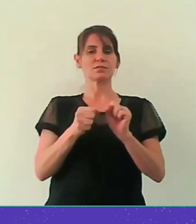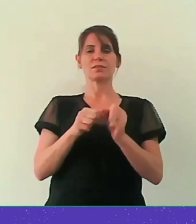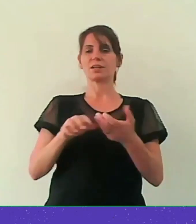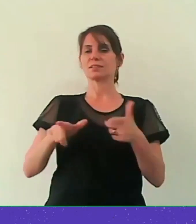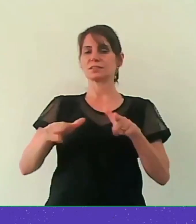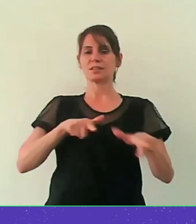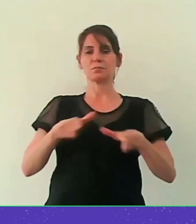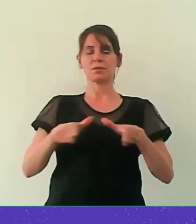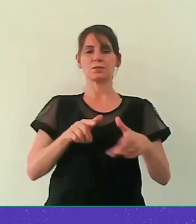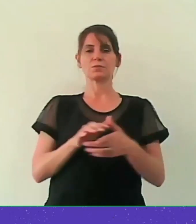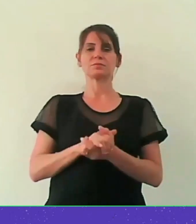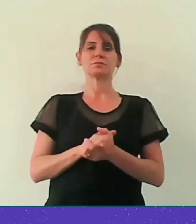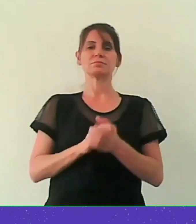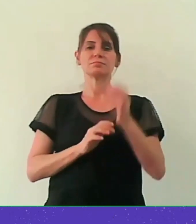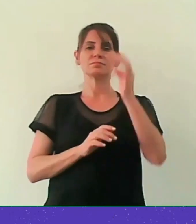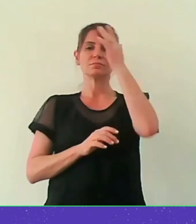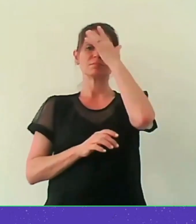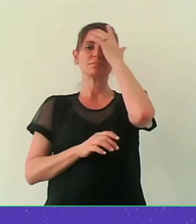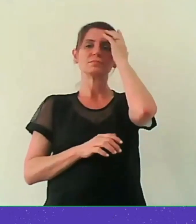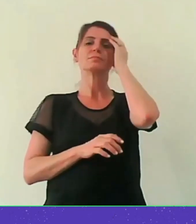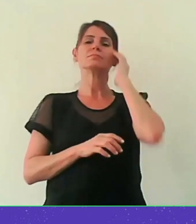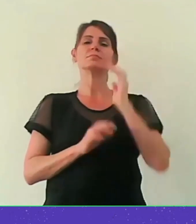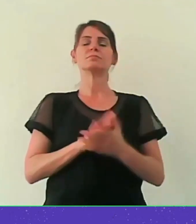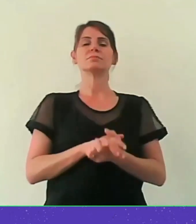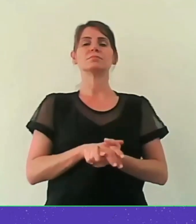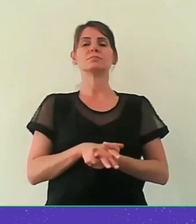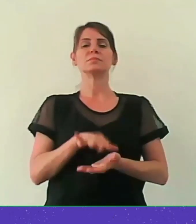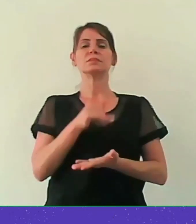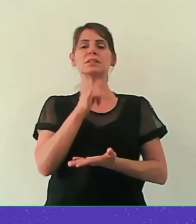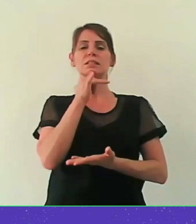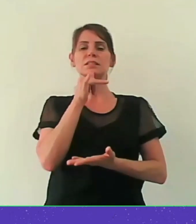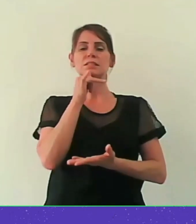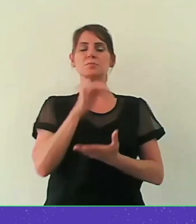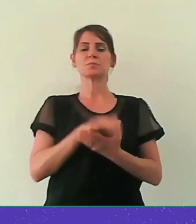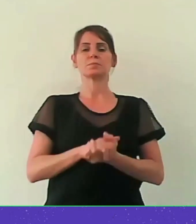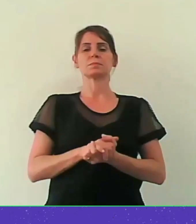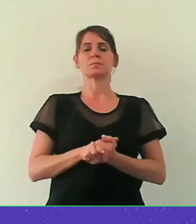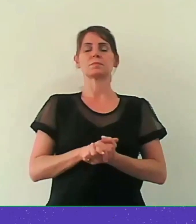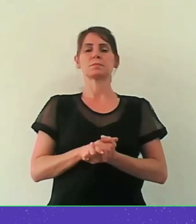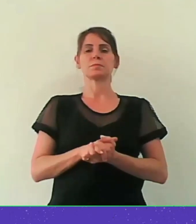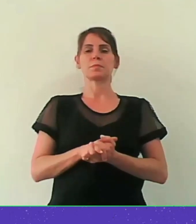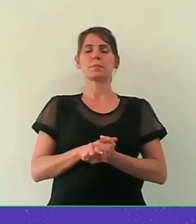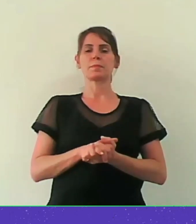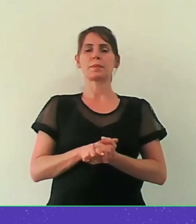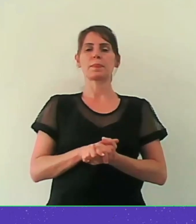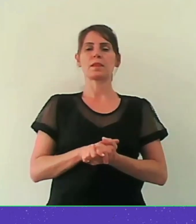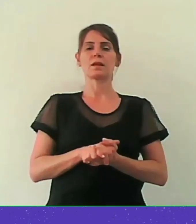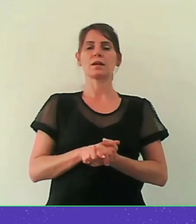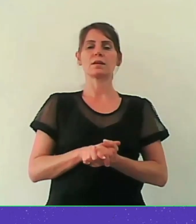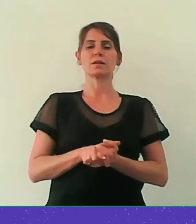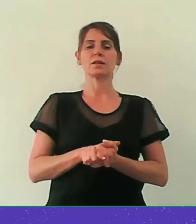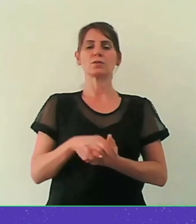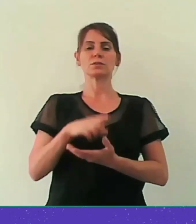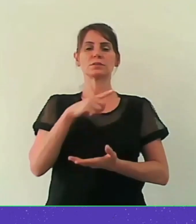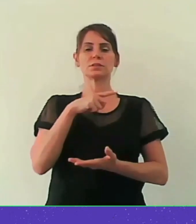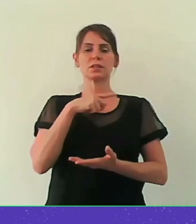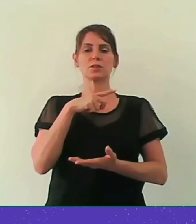Ó, aqui está um corpo com massa. Eu aplico a força